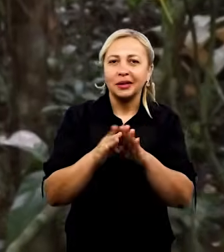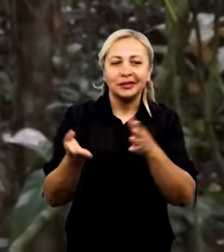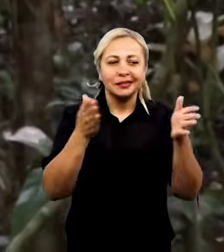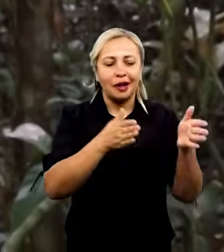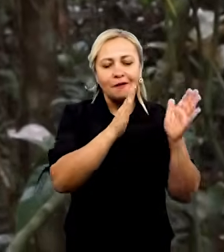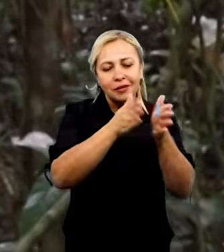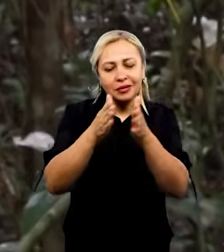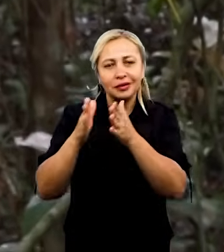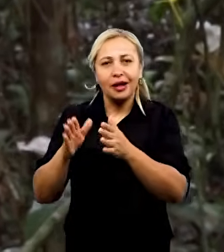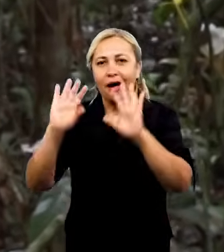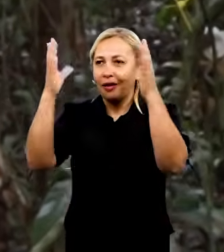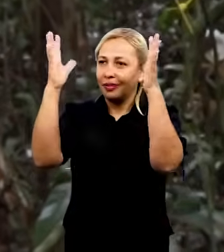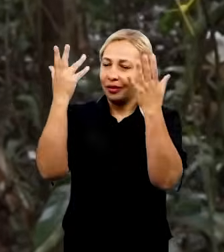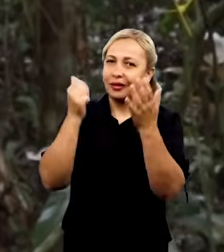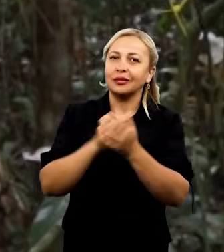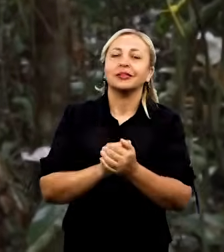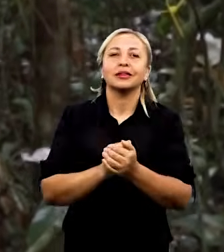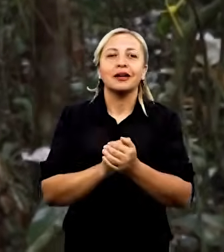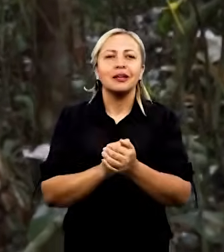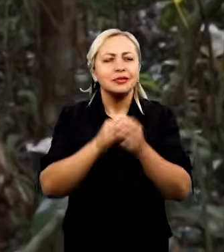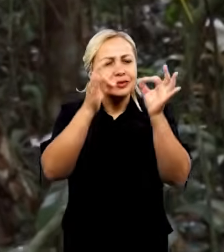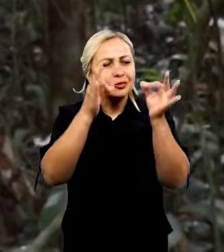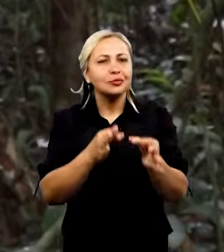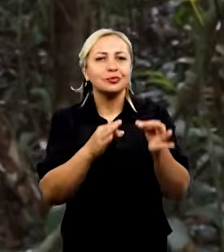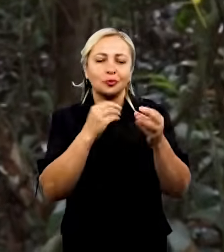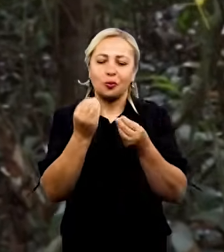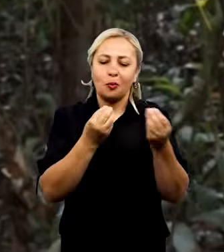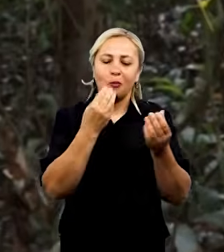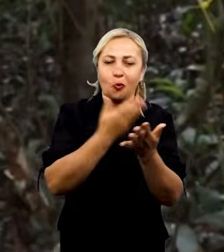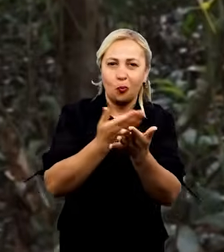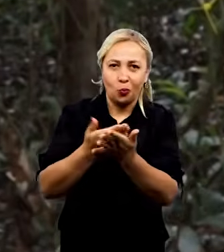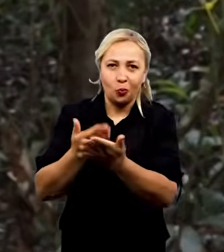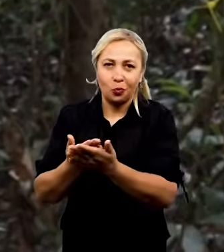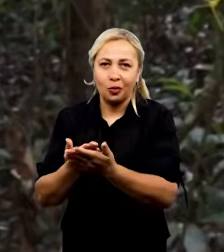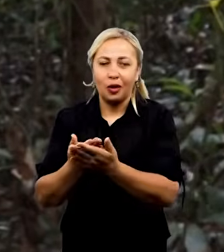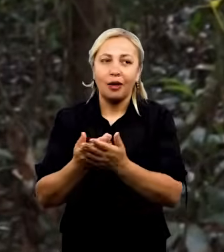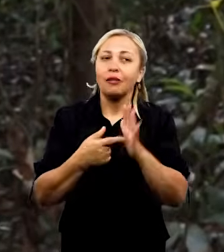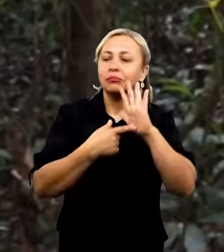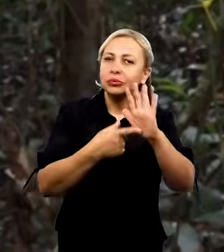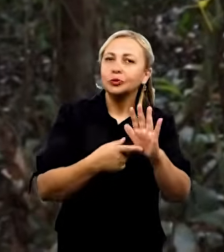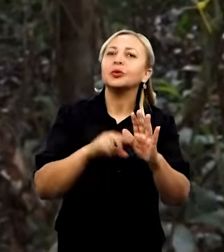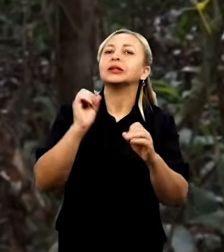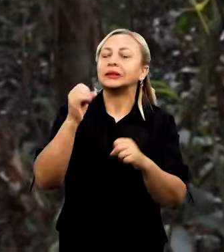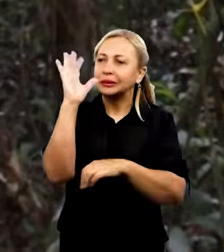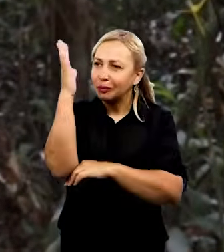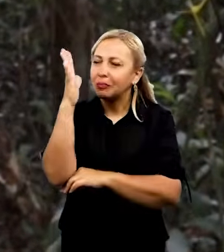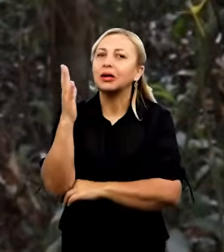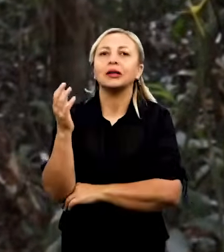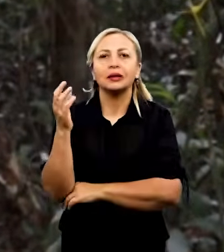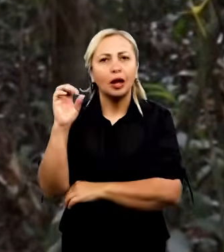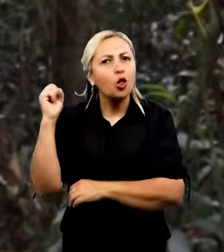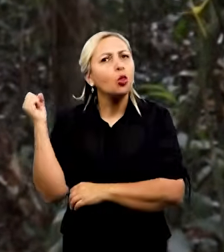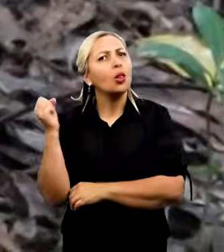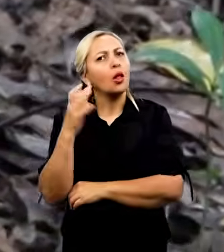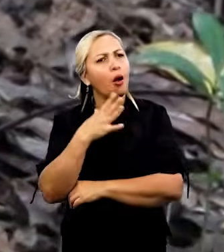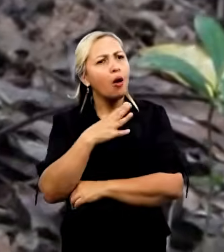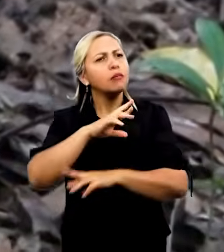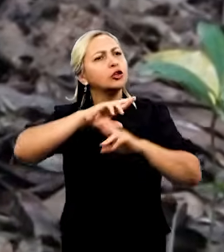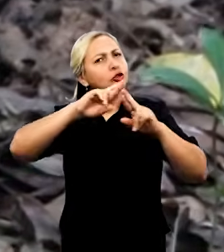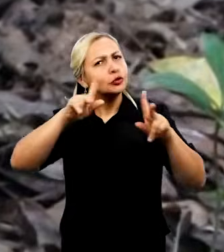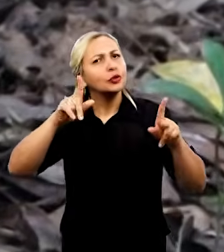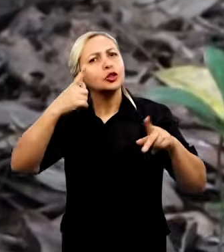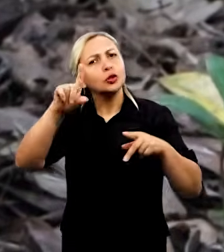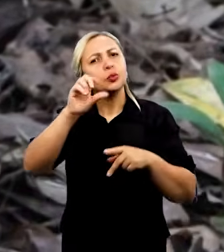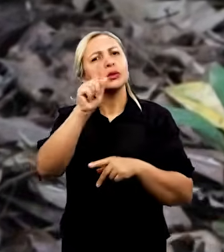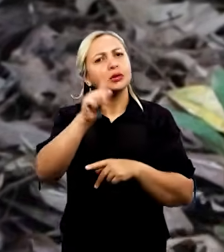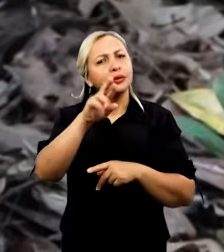as análises pertinentes ao tipo de estudo e aí comprovou que era uma espécie distinta das demais azedinhas. E